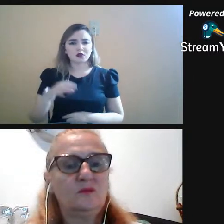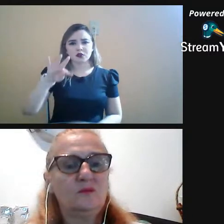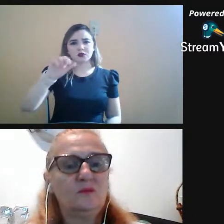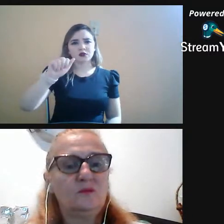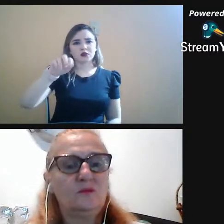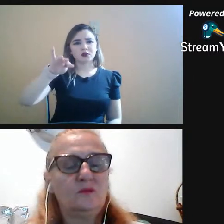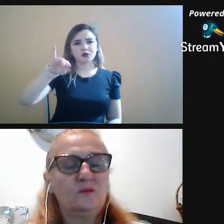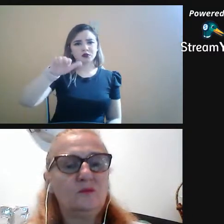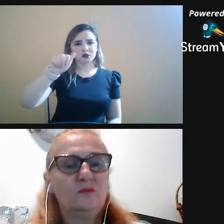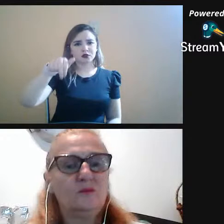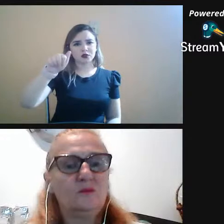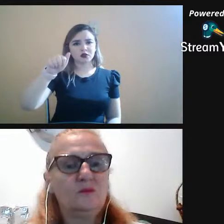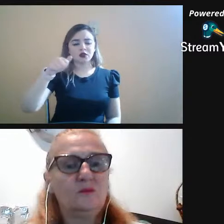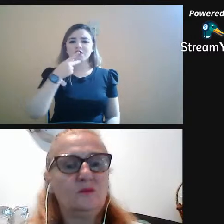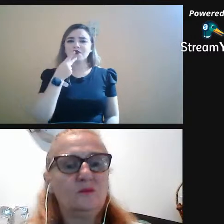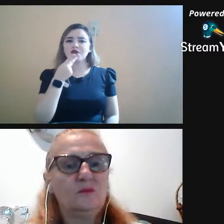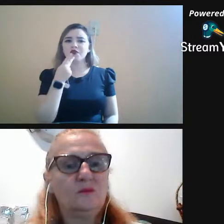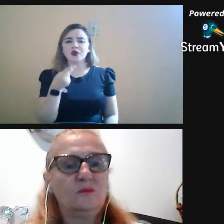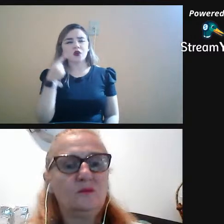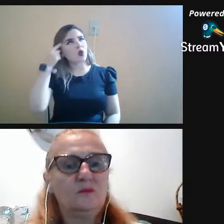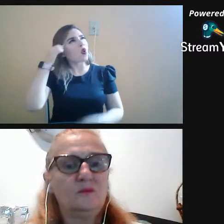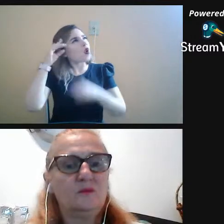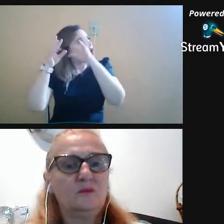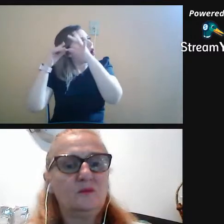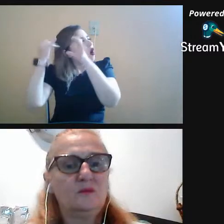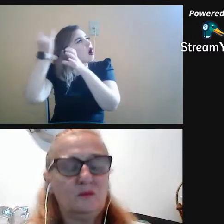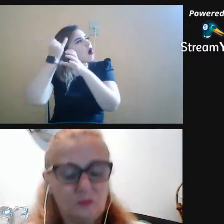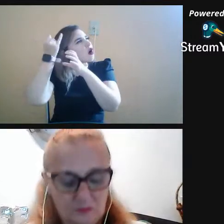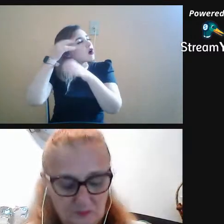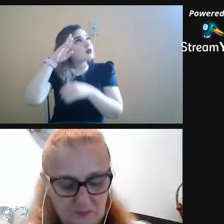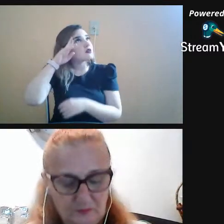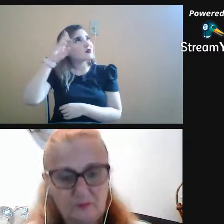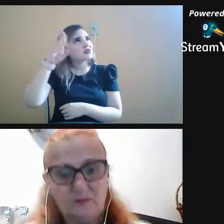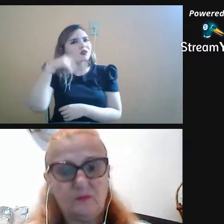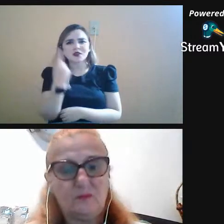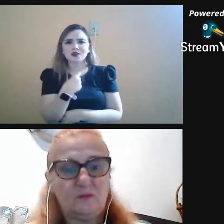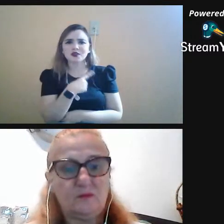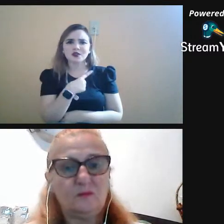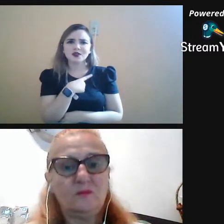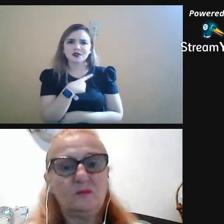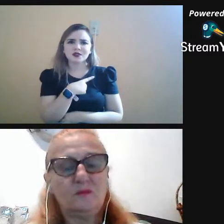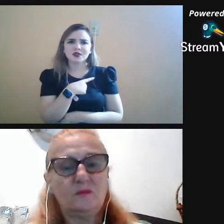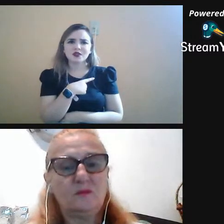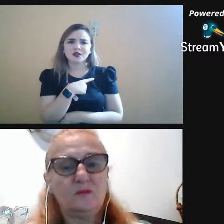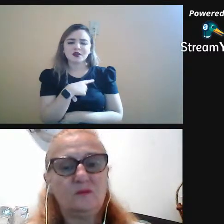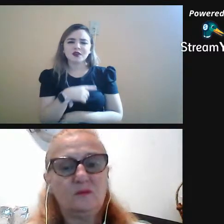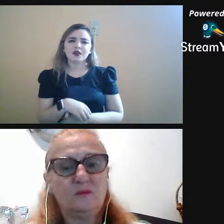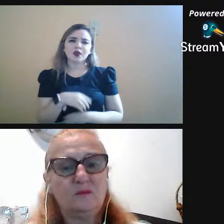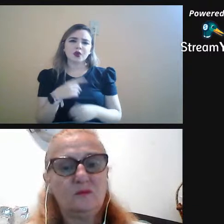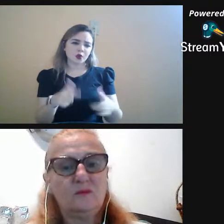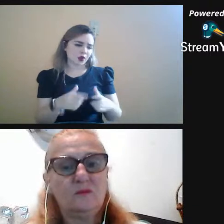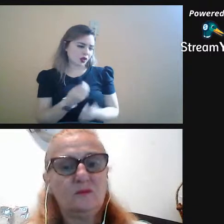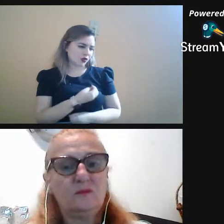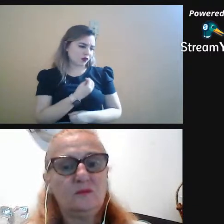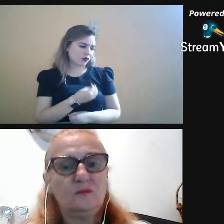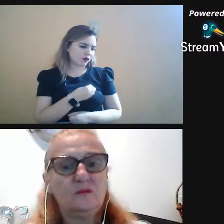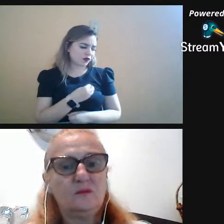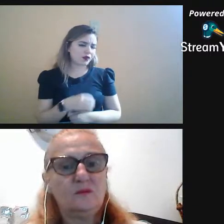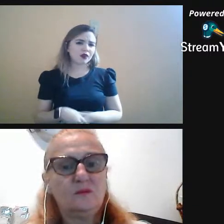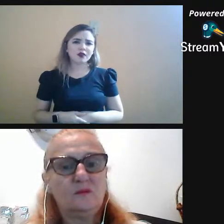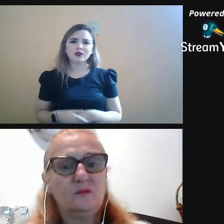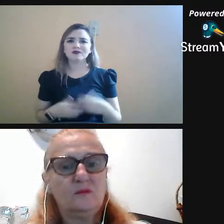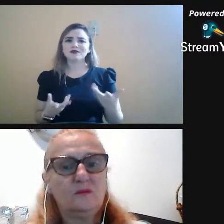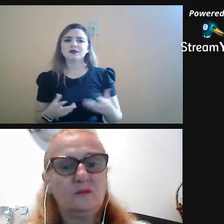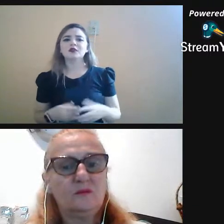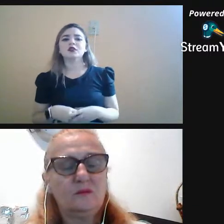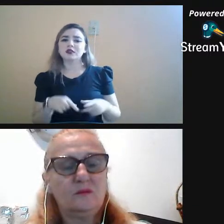uma consciência da responsabilidade que a gente tem no ambiente onde a gente vive. E aí, esse tipo de